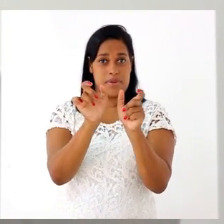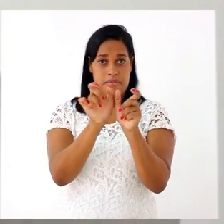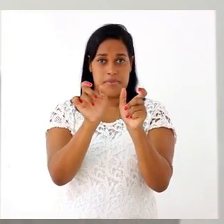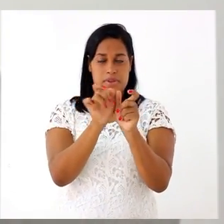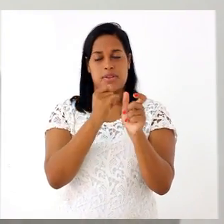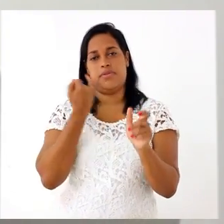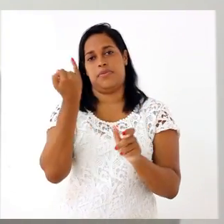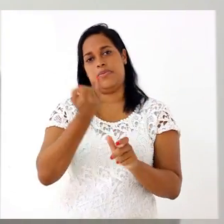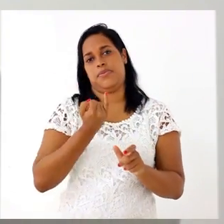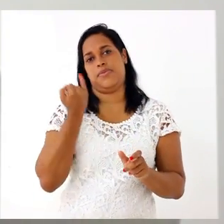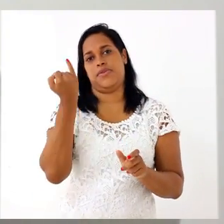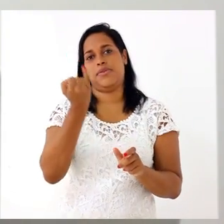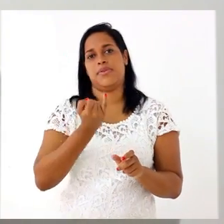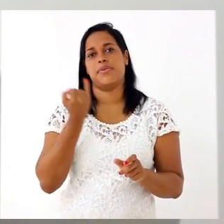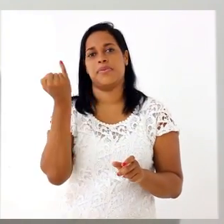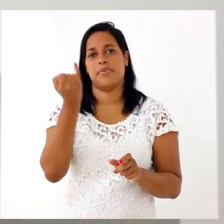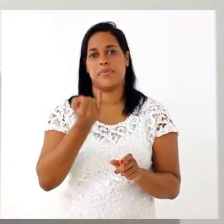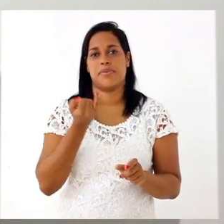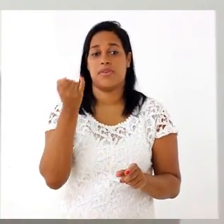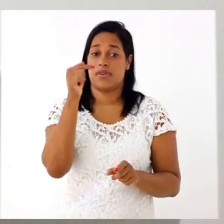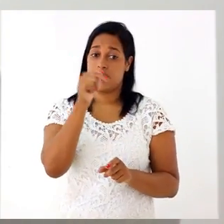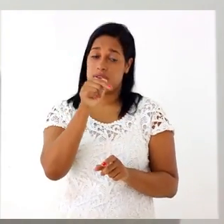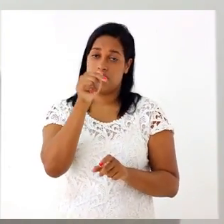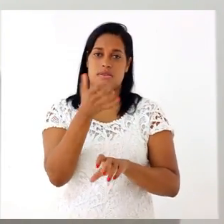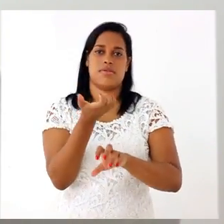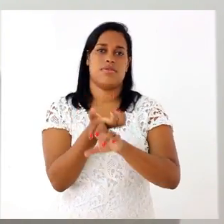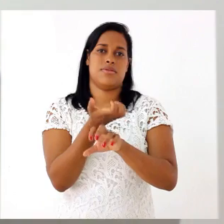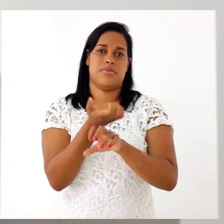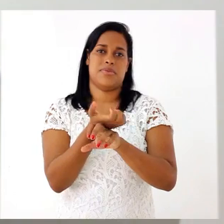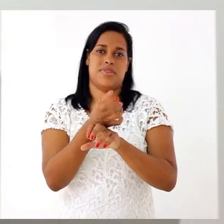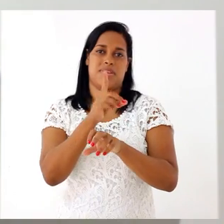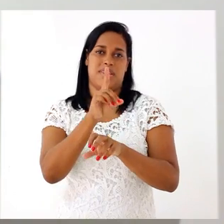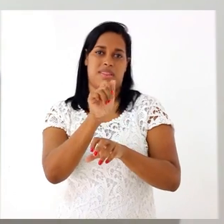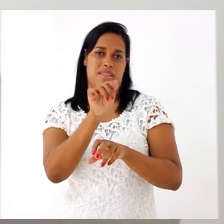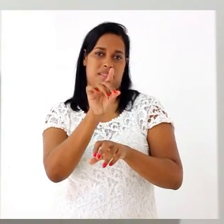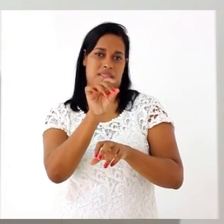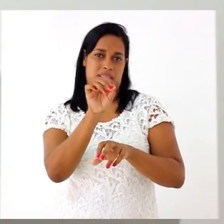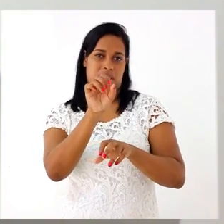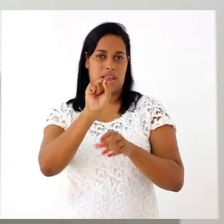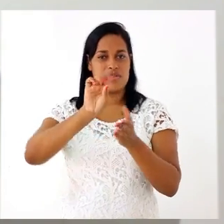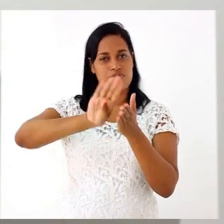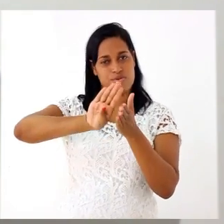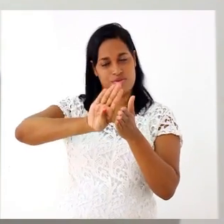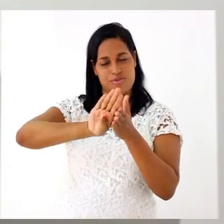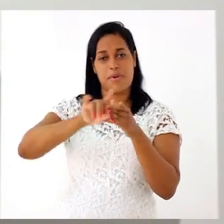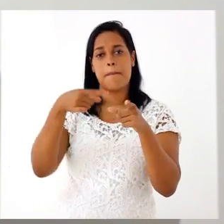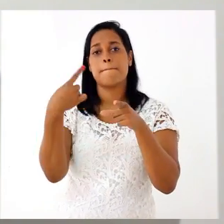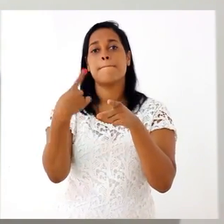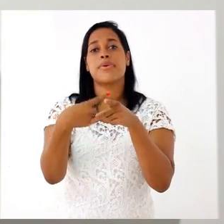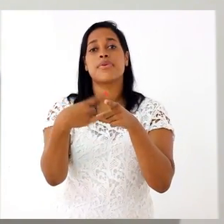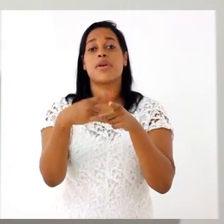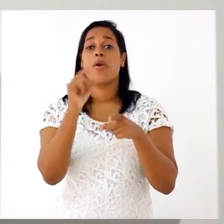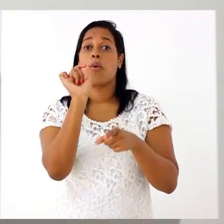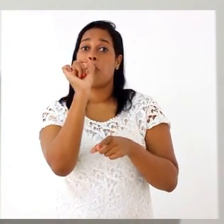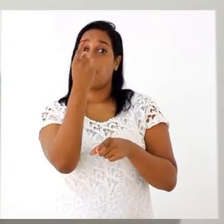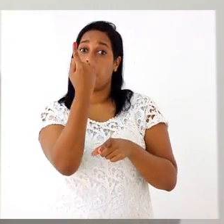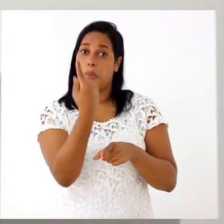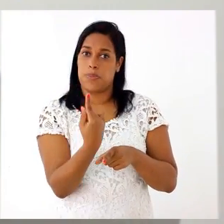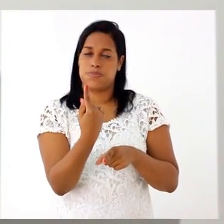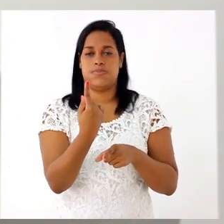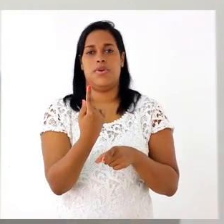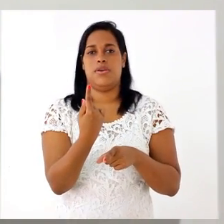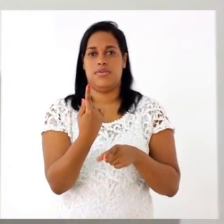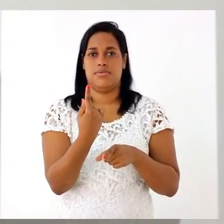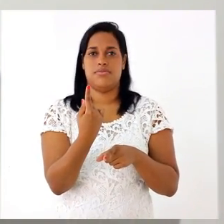muito importante nessa disciplina de banco de dados. Por quê? Porque uma entidade é o